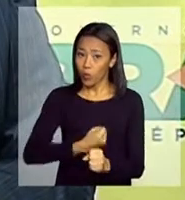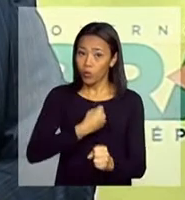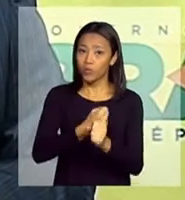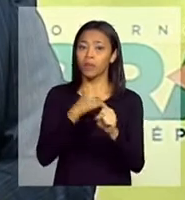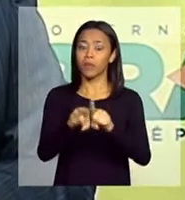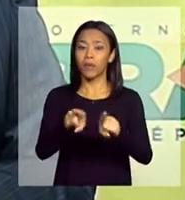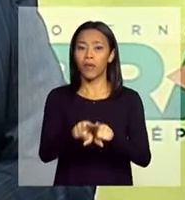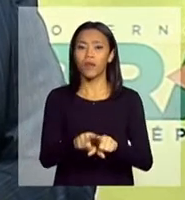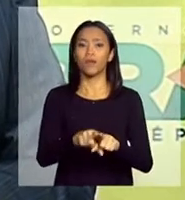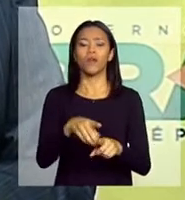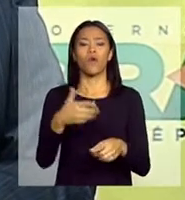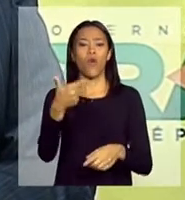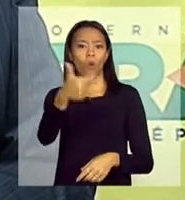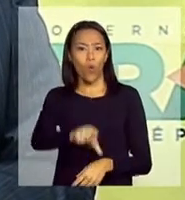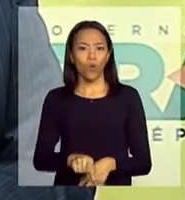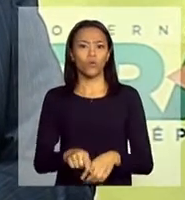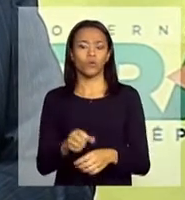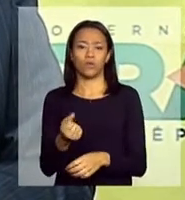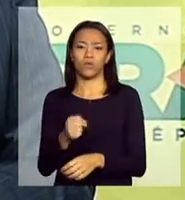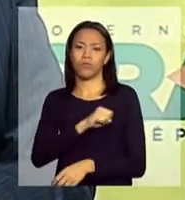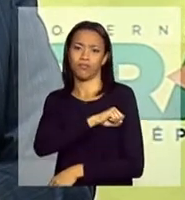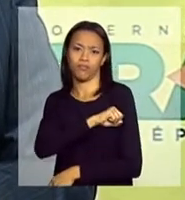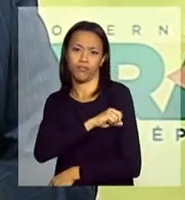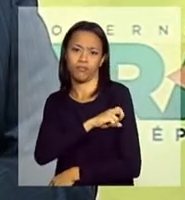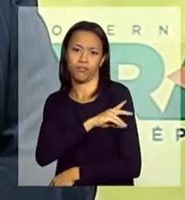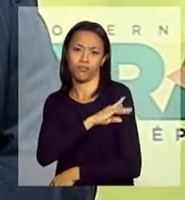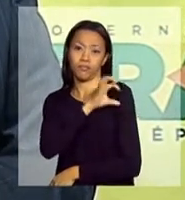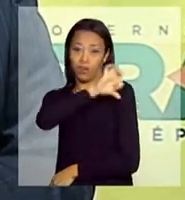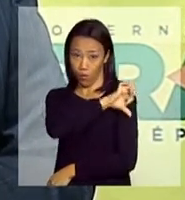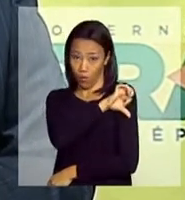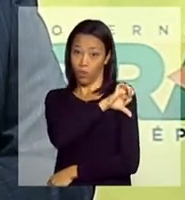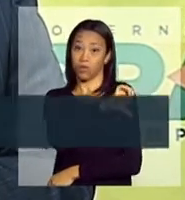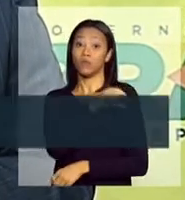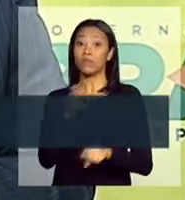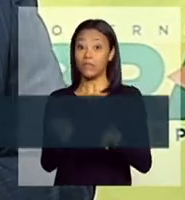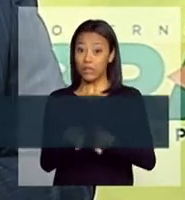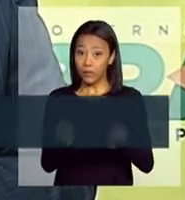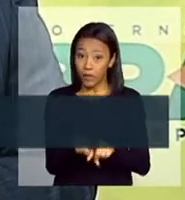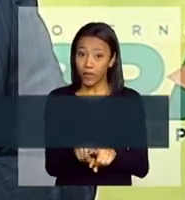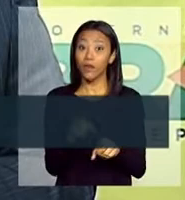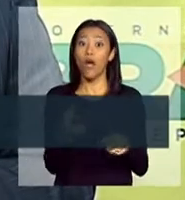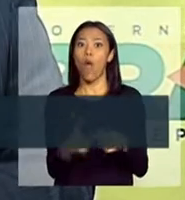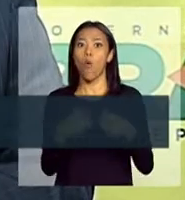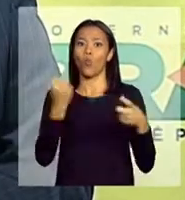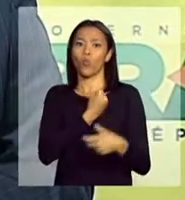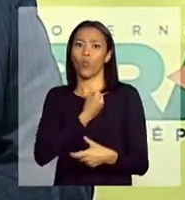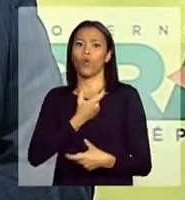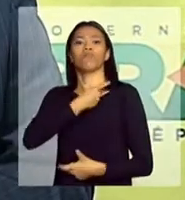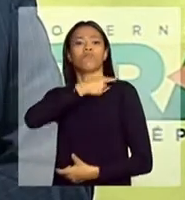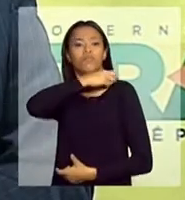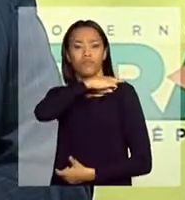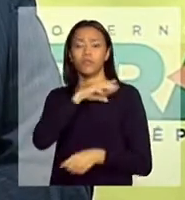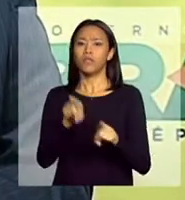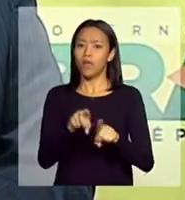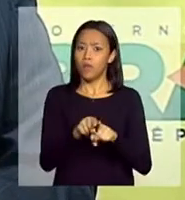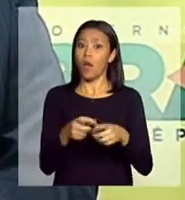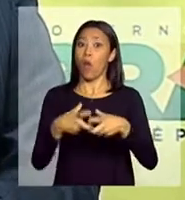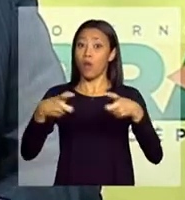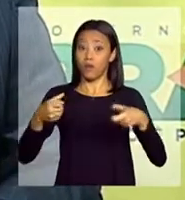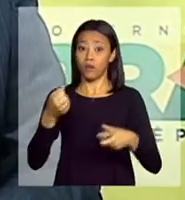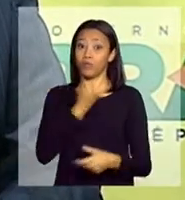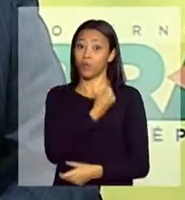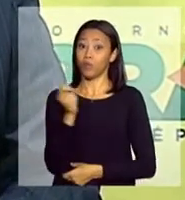mantém anos iniciais exame e usando finais aumenta no ensino médio e aumenta no ensino superior